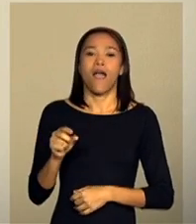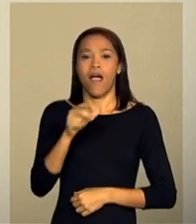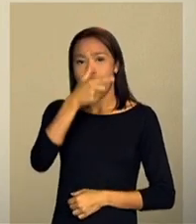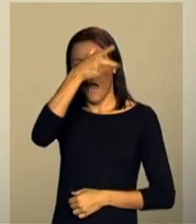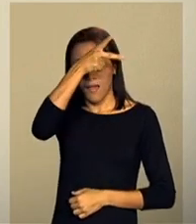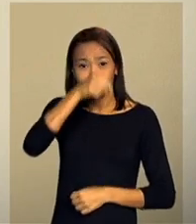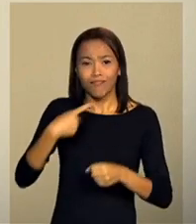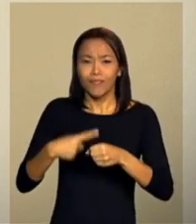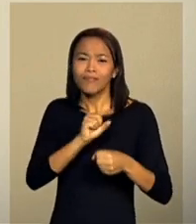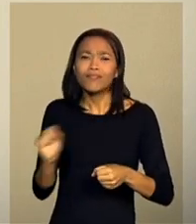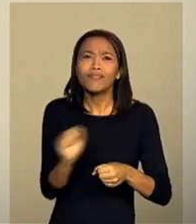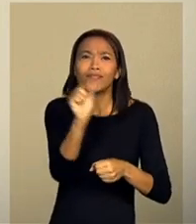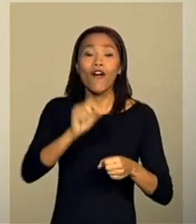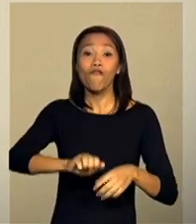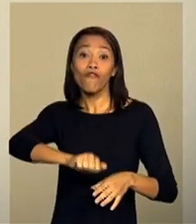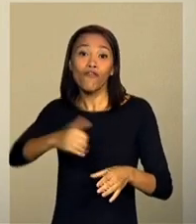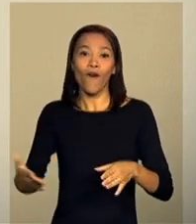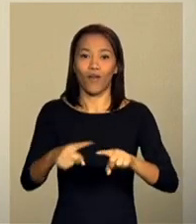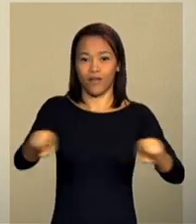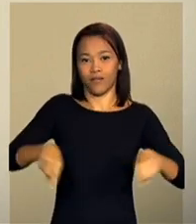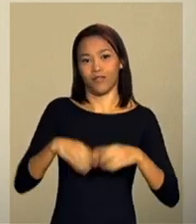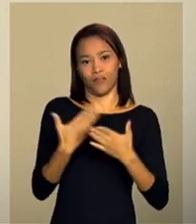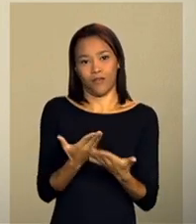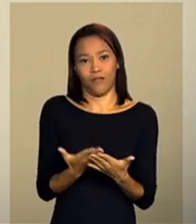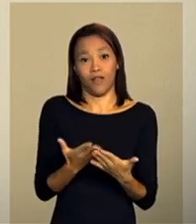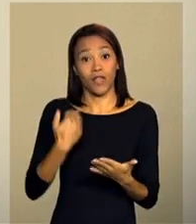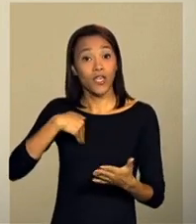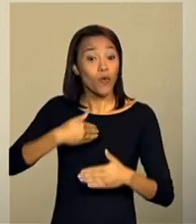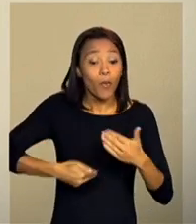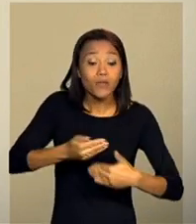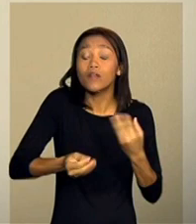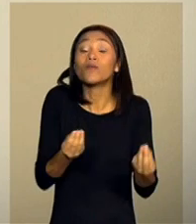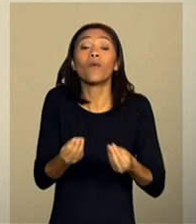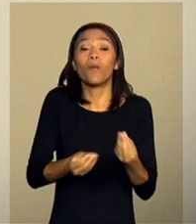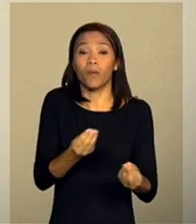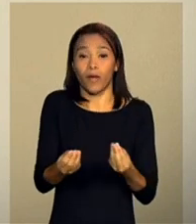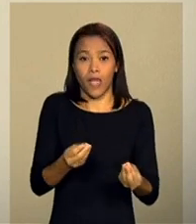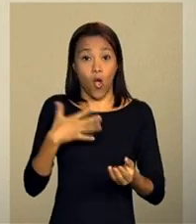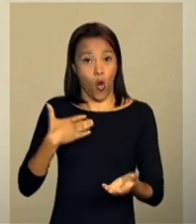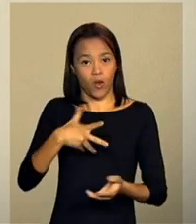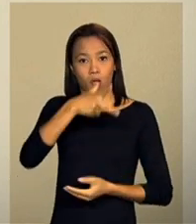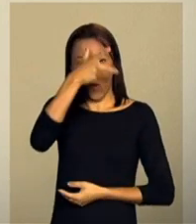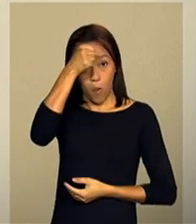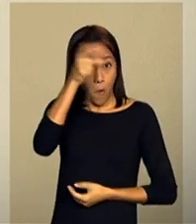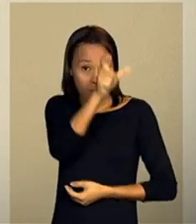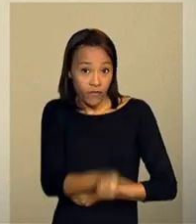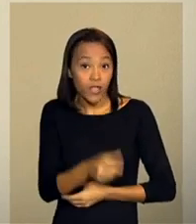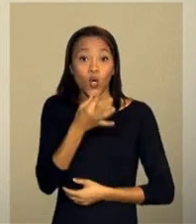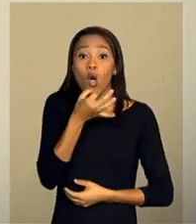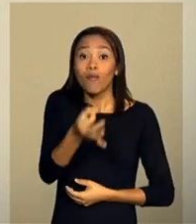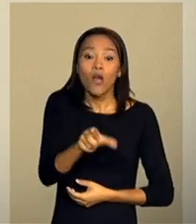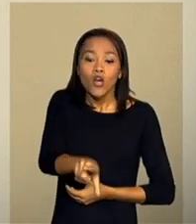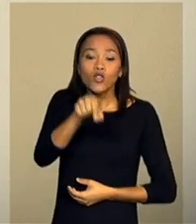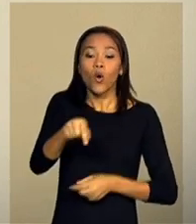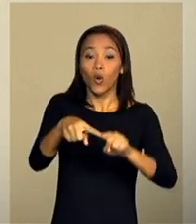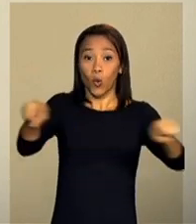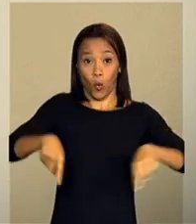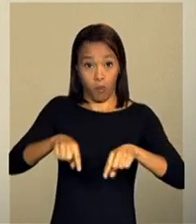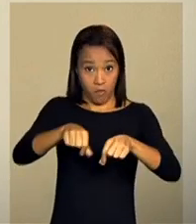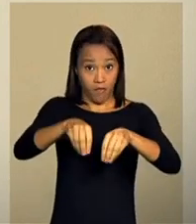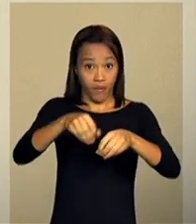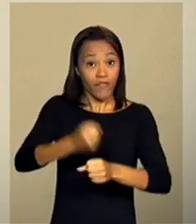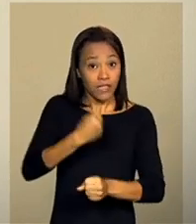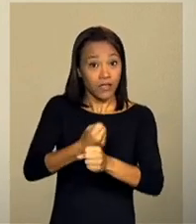tem mais crianças fora da sala de aula e o processo funciona assim o prefeito indica o terreno onde a creche vai ser